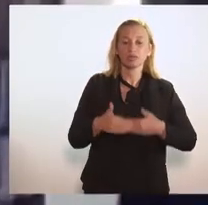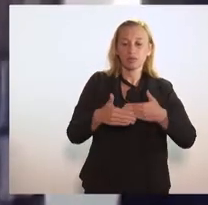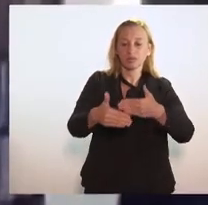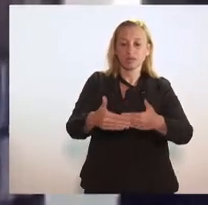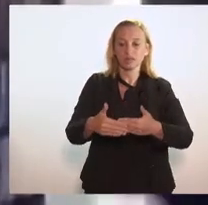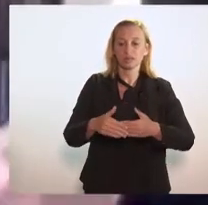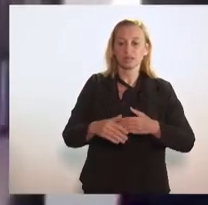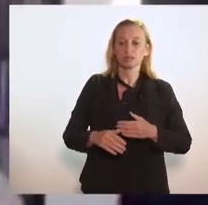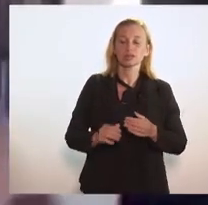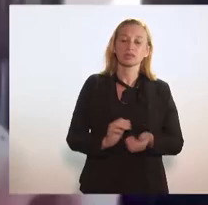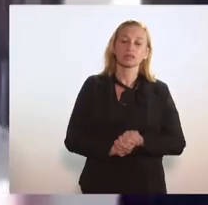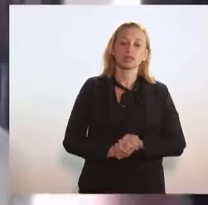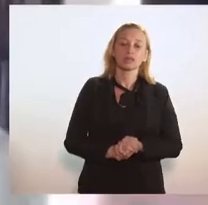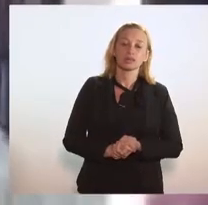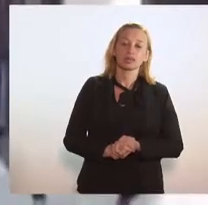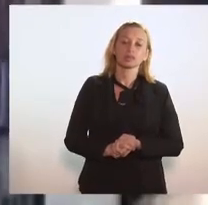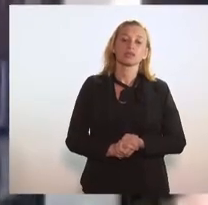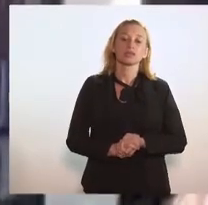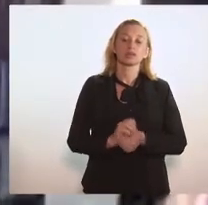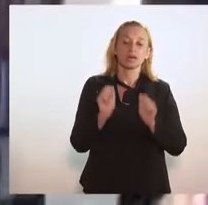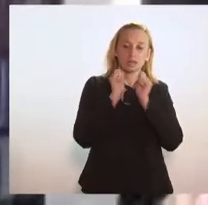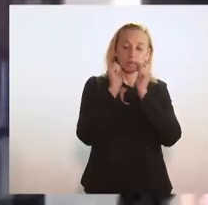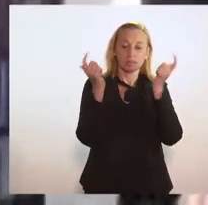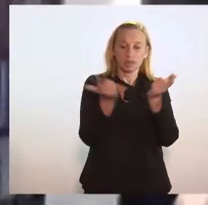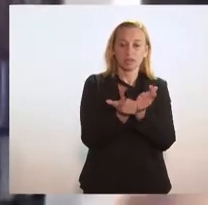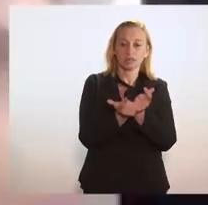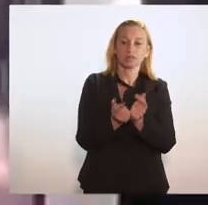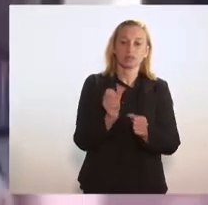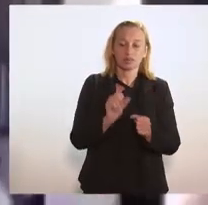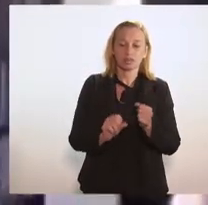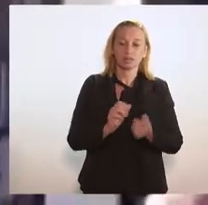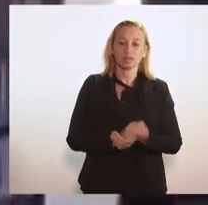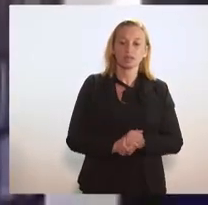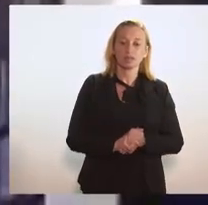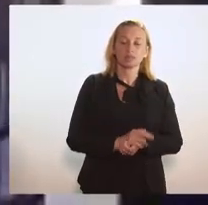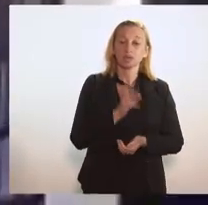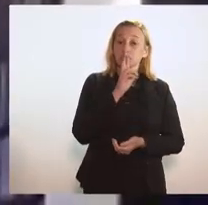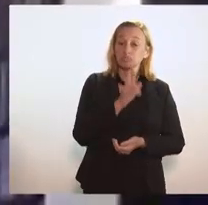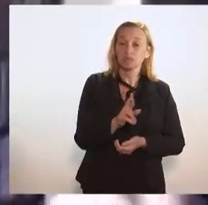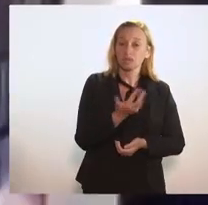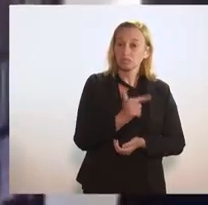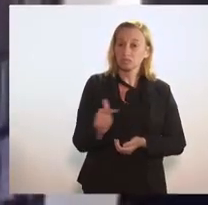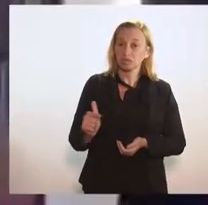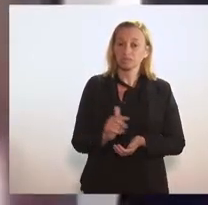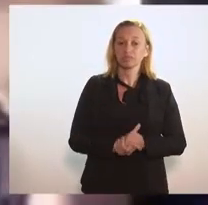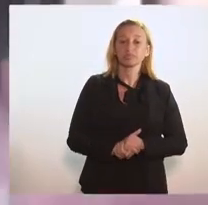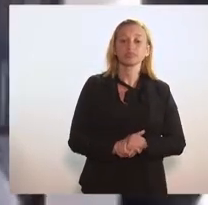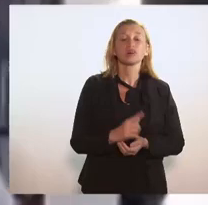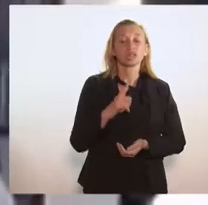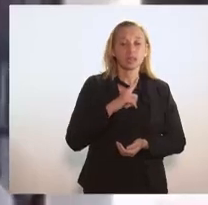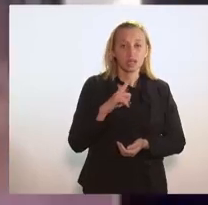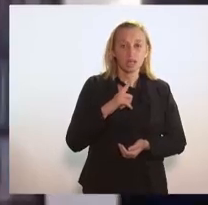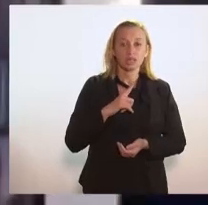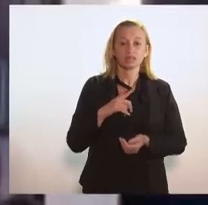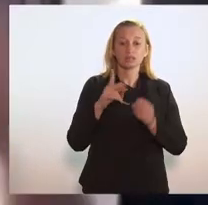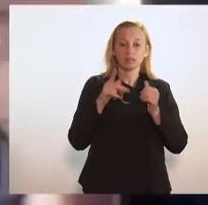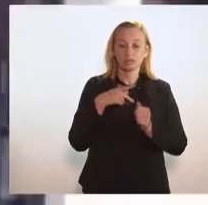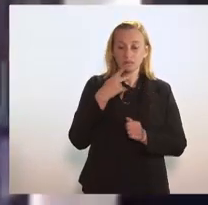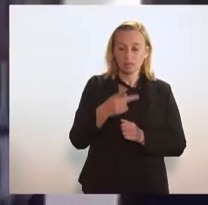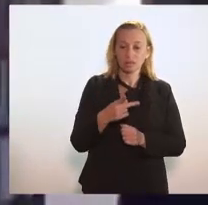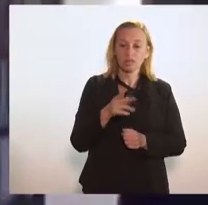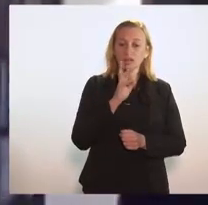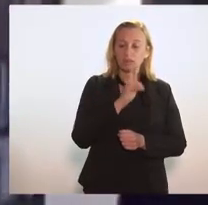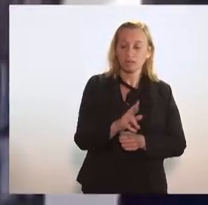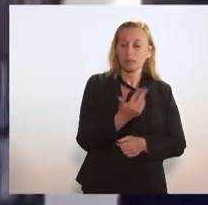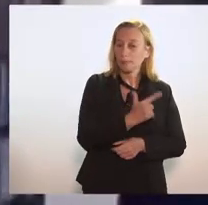dessa pandemia Assembleia Legislativa que tem feito isso não tá dando resultado temos feito pronunciamento